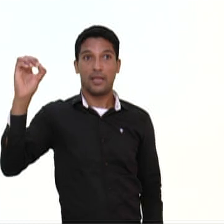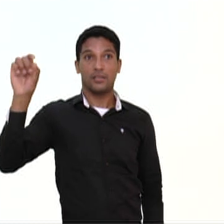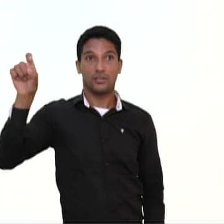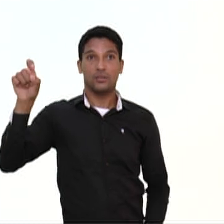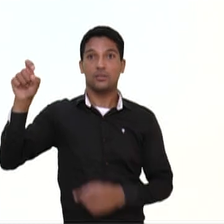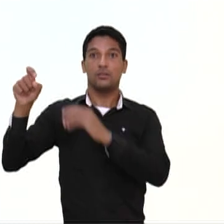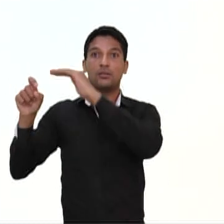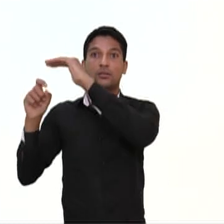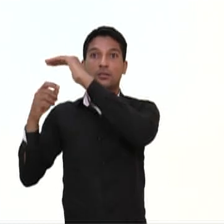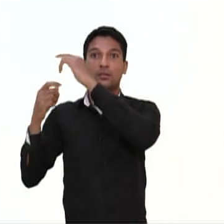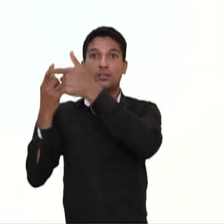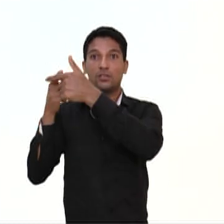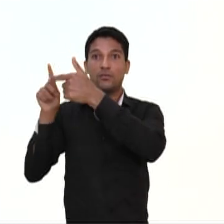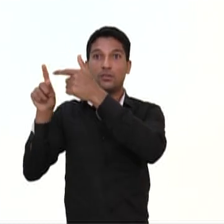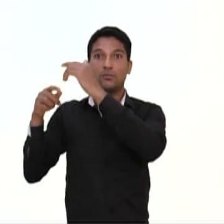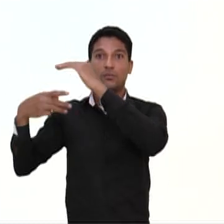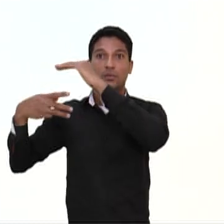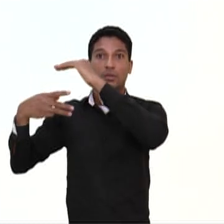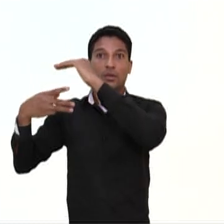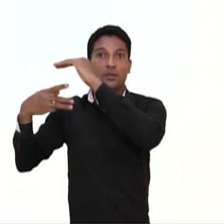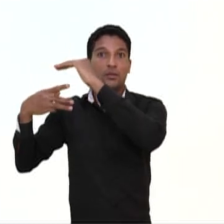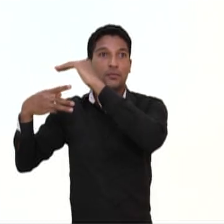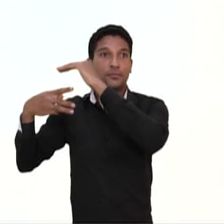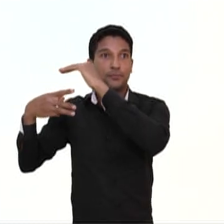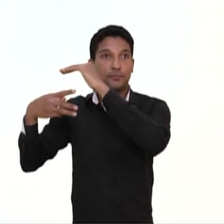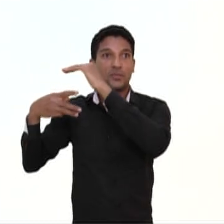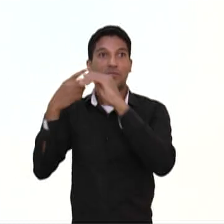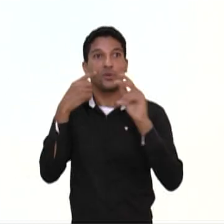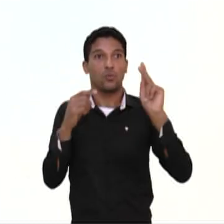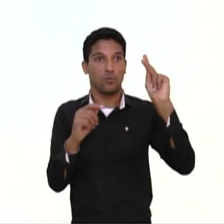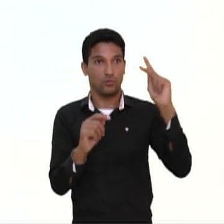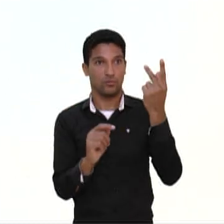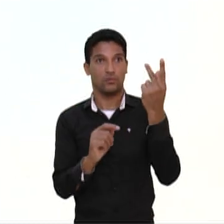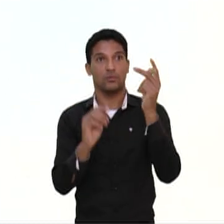5 elevado ao quadrado 25, dividido por 3